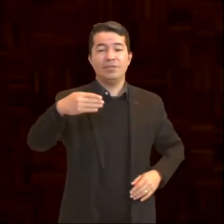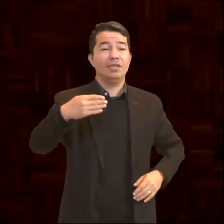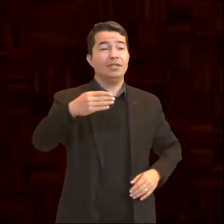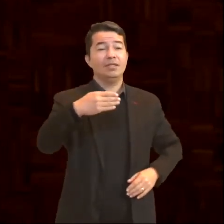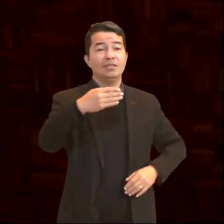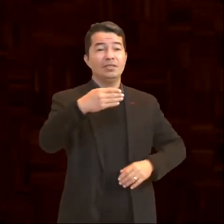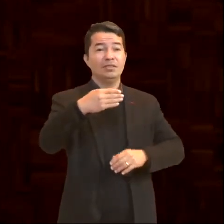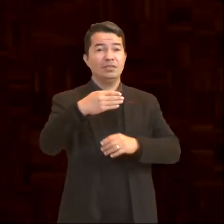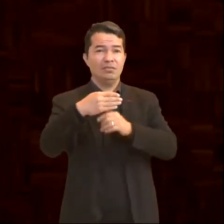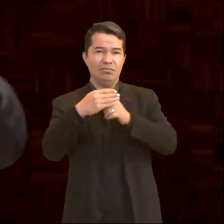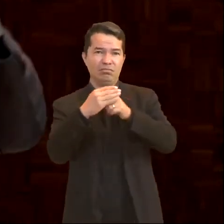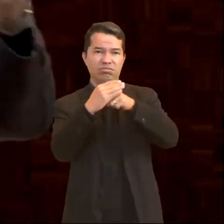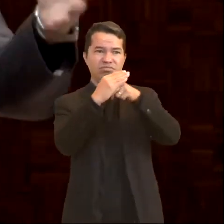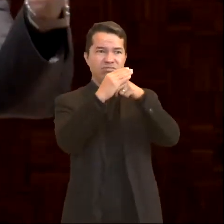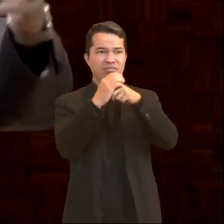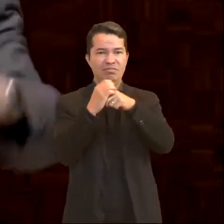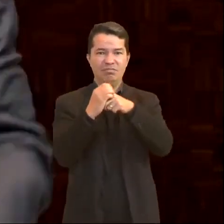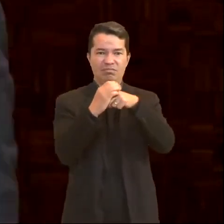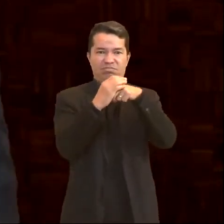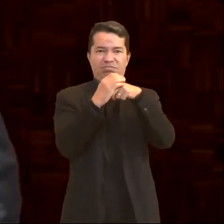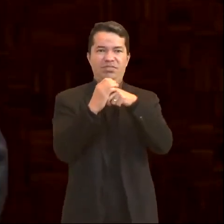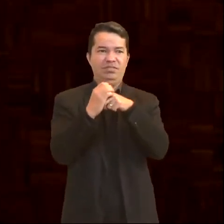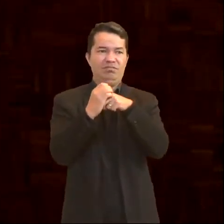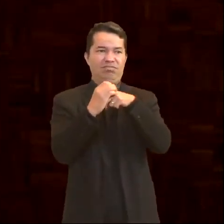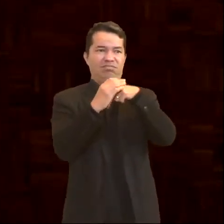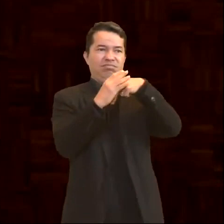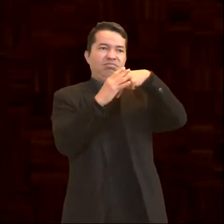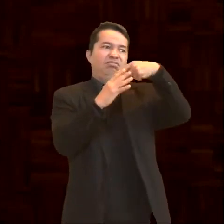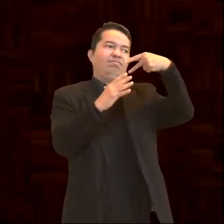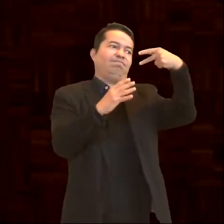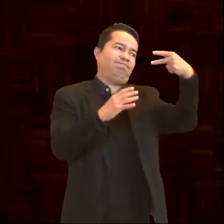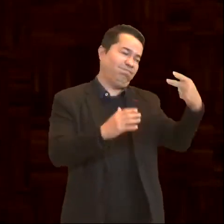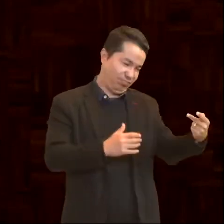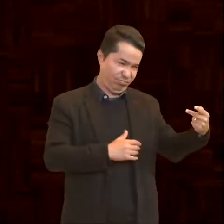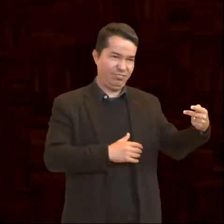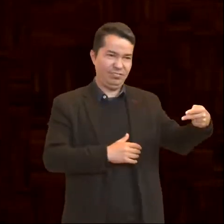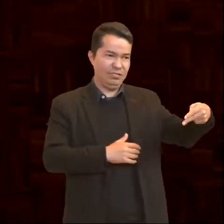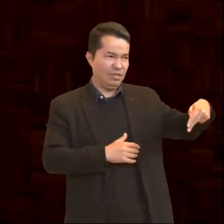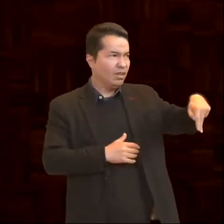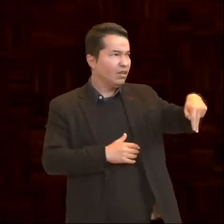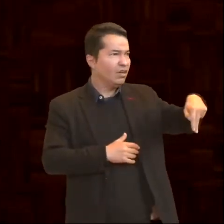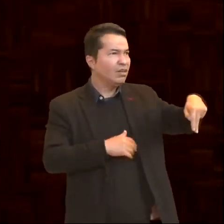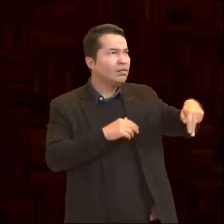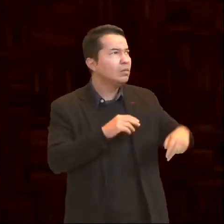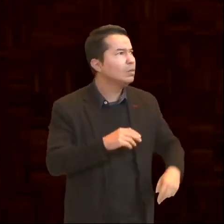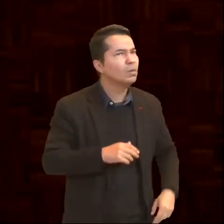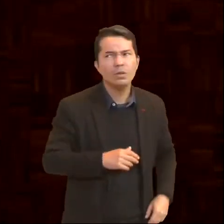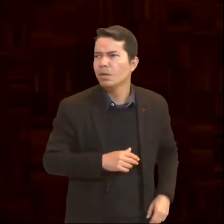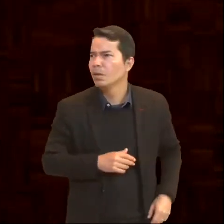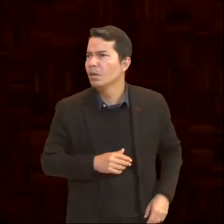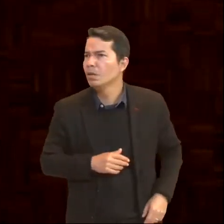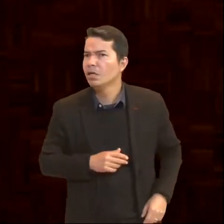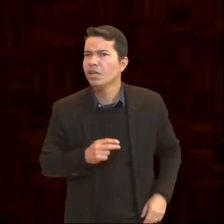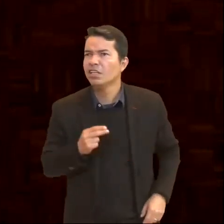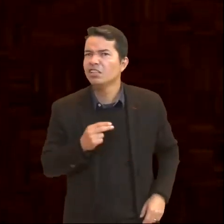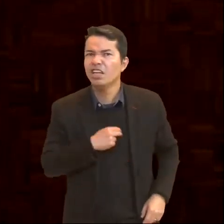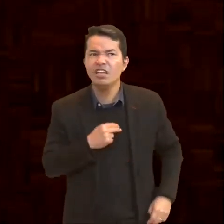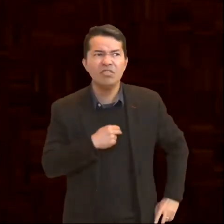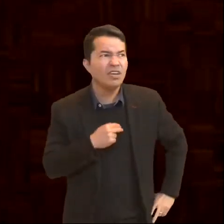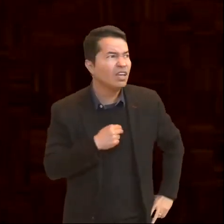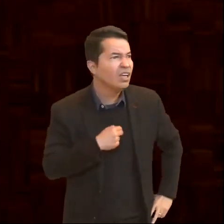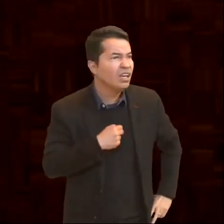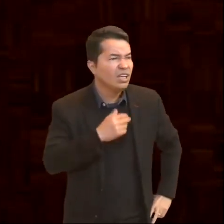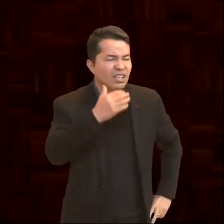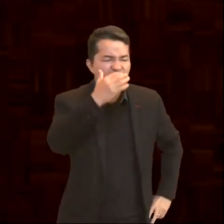Jonas, né? E aí então lança Jonas na praia, no caminho de Nínive. E ele